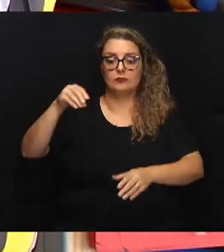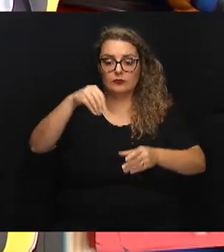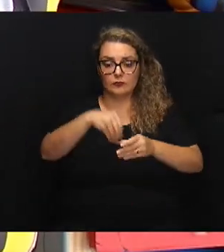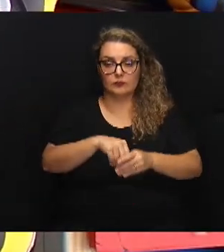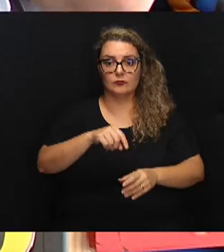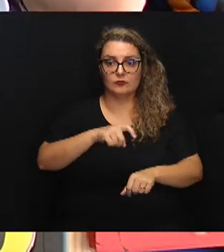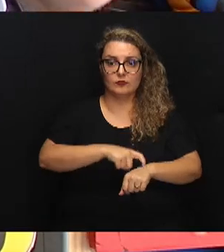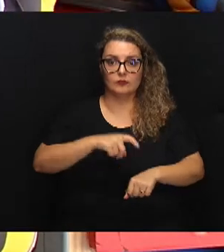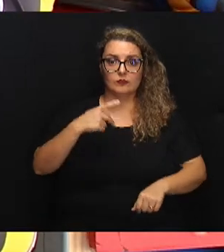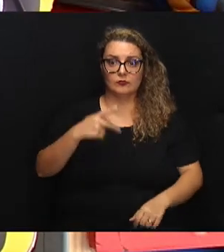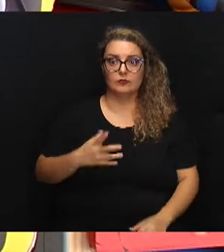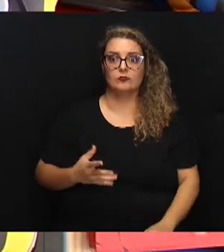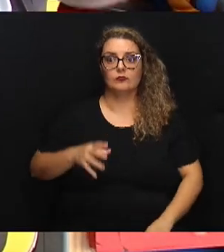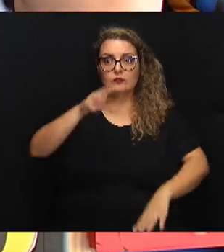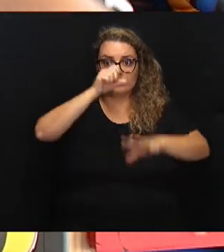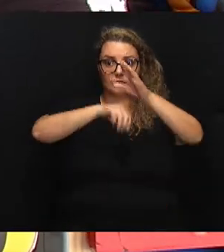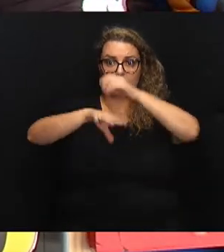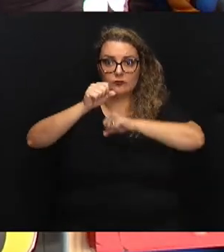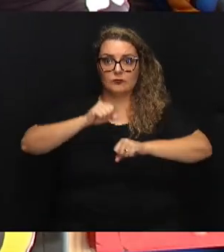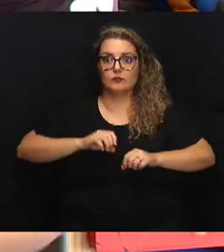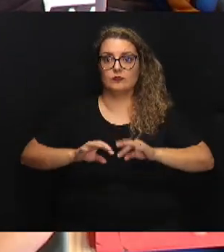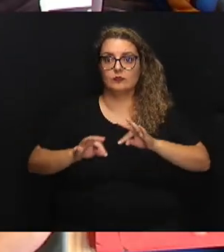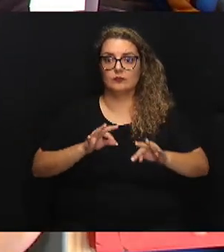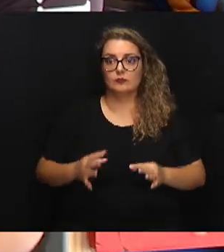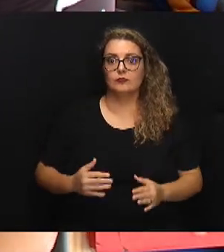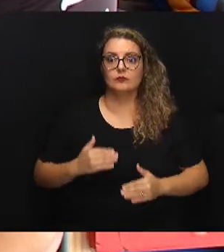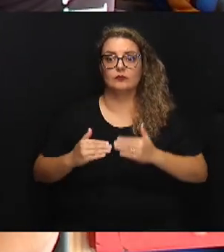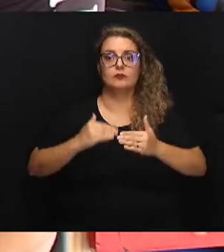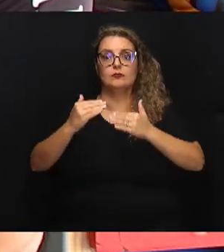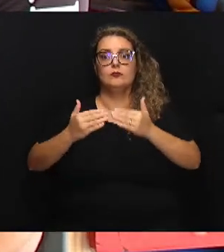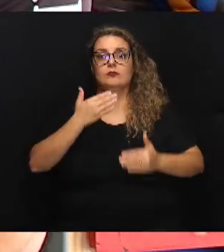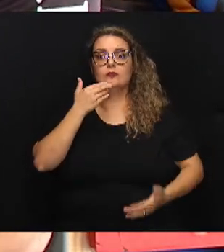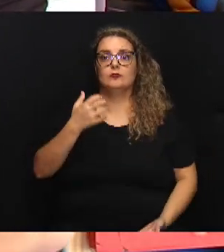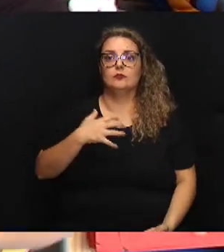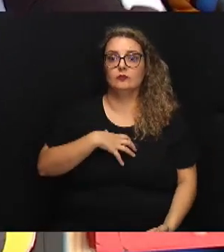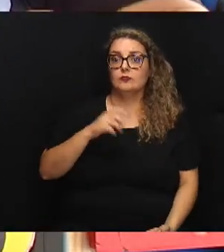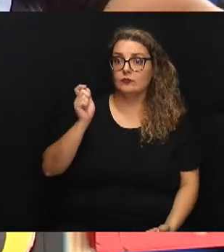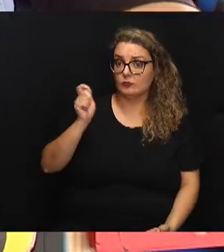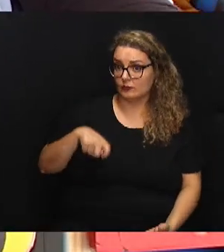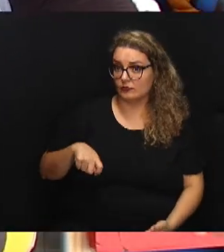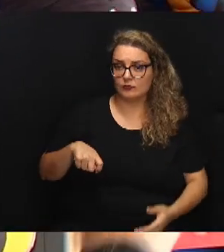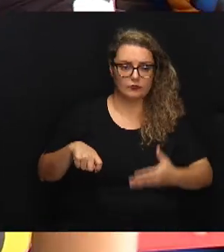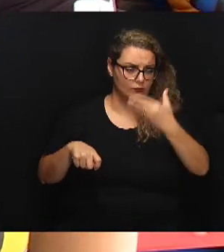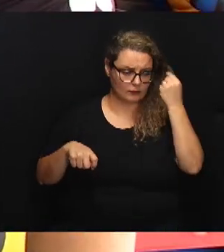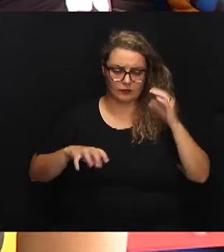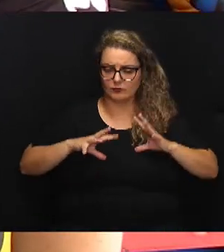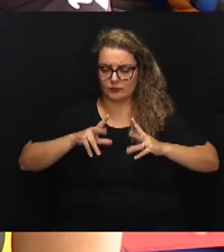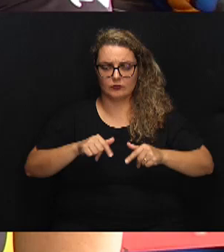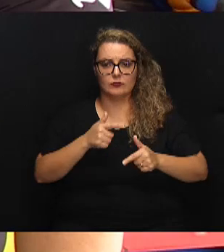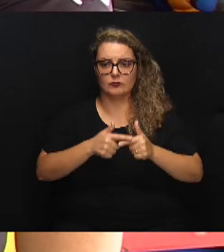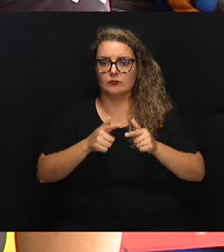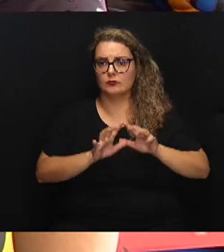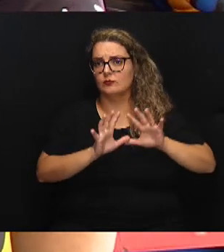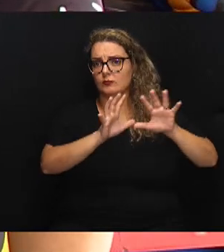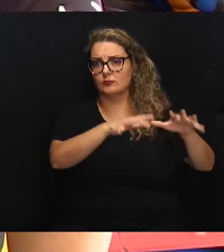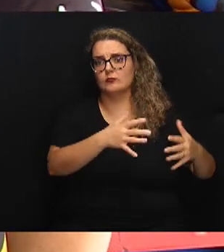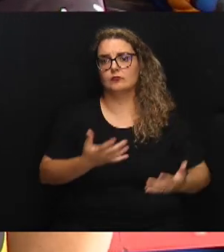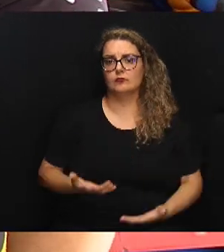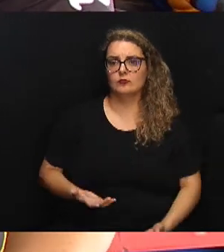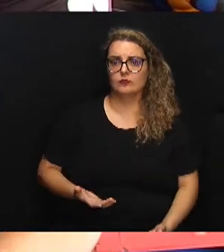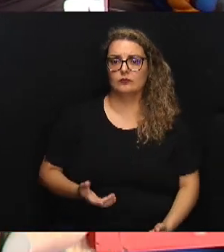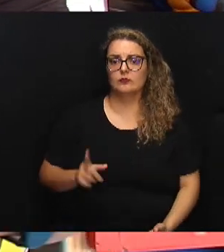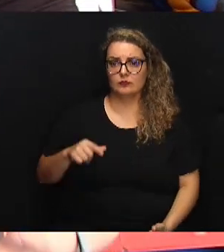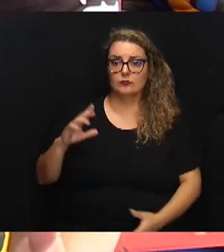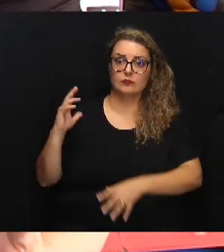momento, é o momento de você aprender a sua técnica, desenvolver da melhor maneira possível e esquecer todos os problemas lá fora. E é isso que o